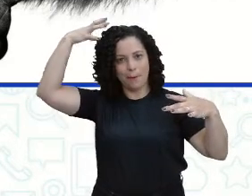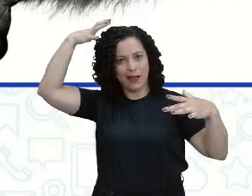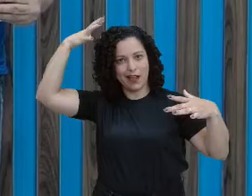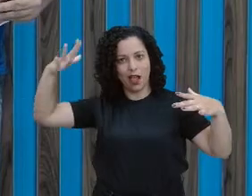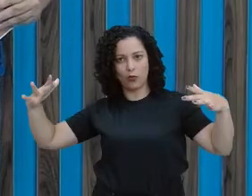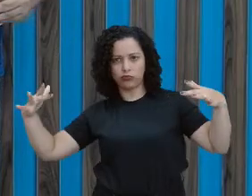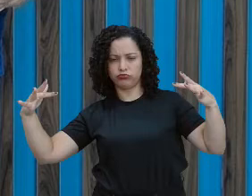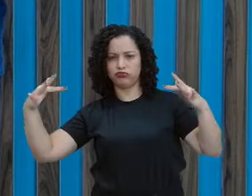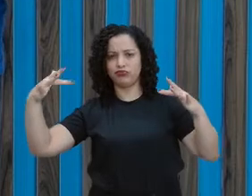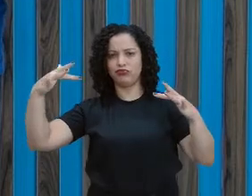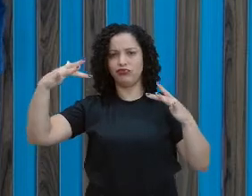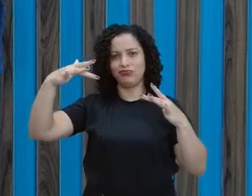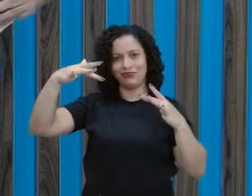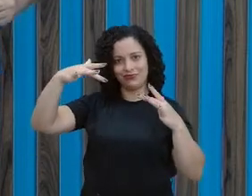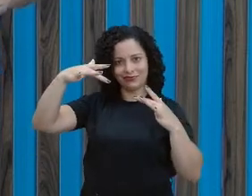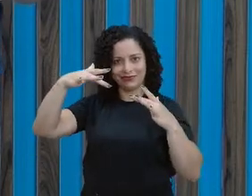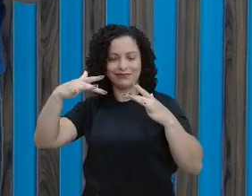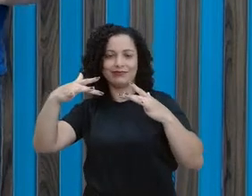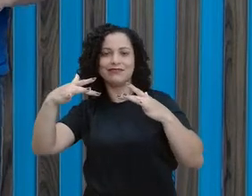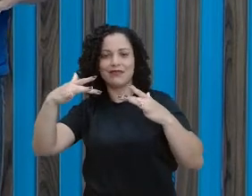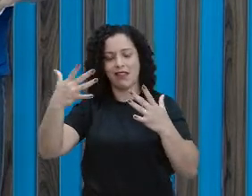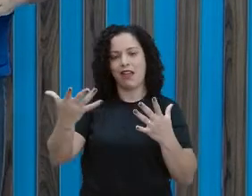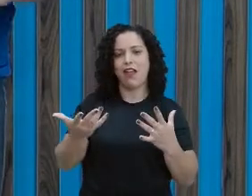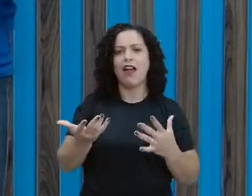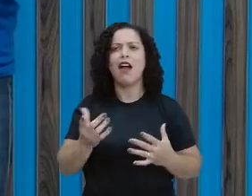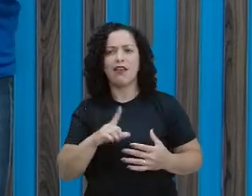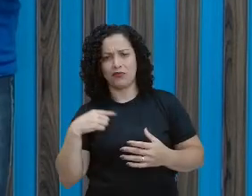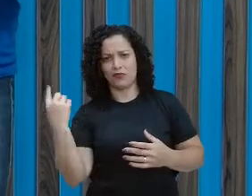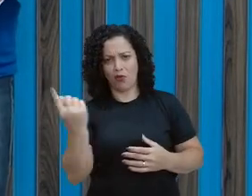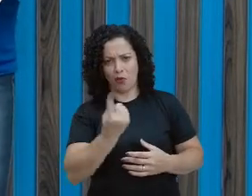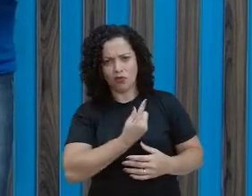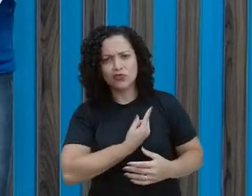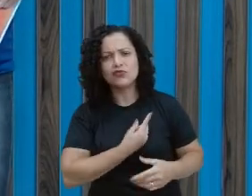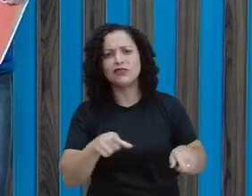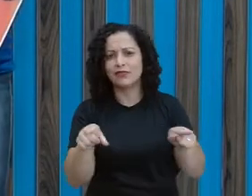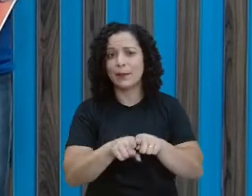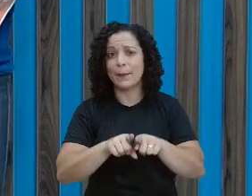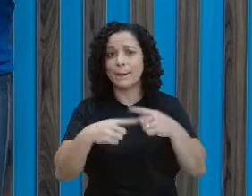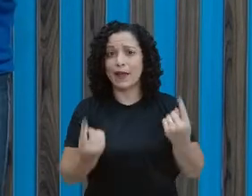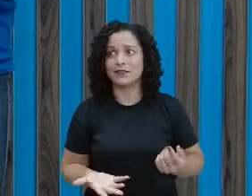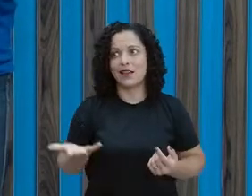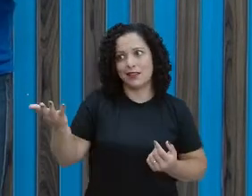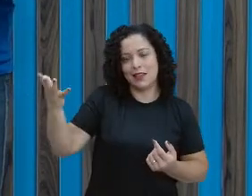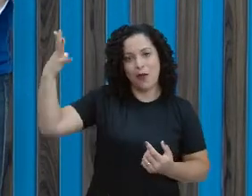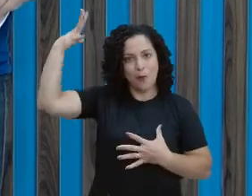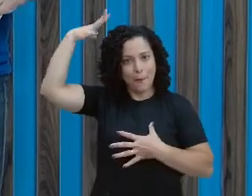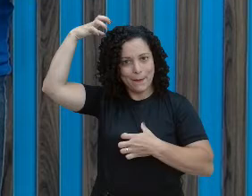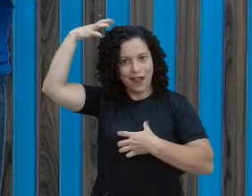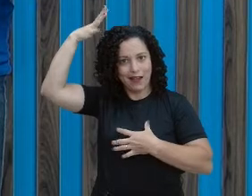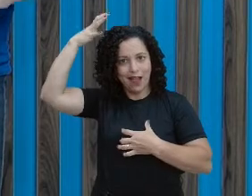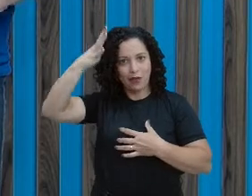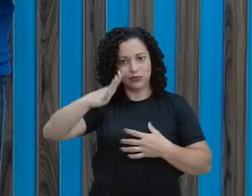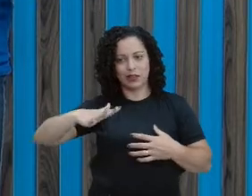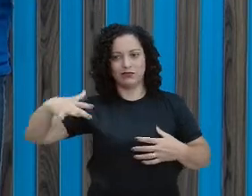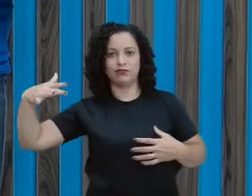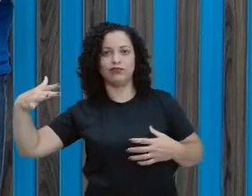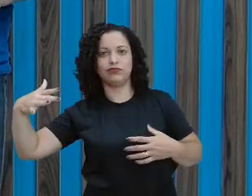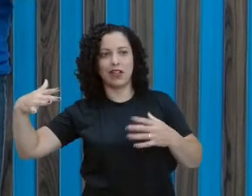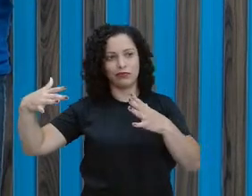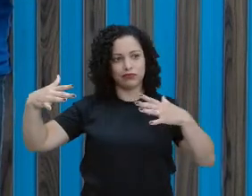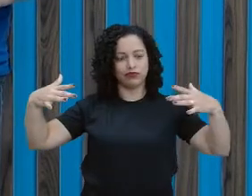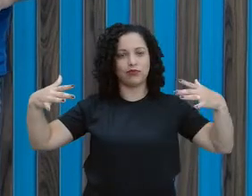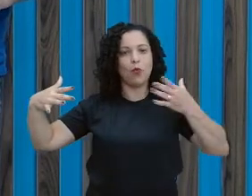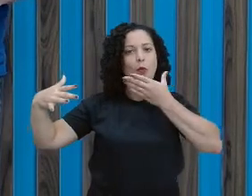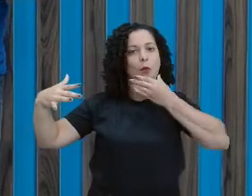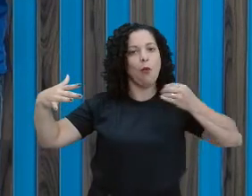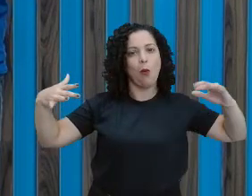nós somos primata também. Ah, que legal que vocês lembraram disso. Mas aí a questão de um macaco, que na próxima aula eu acredito que a professora Carol vai